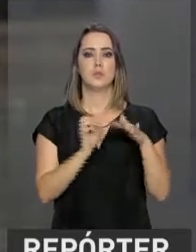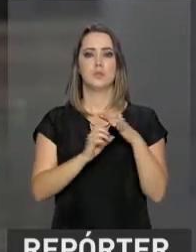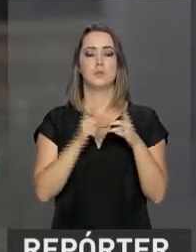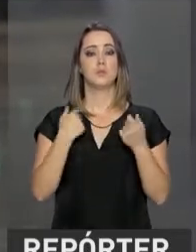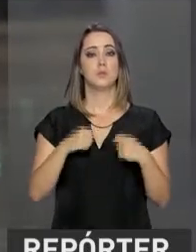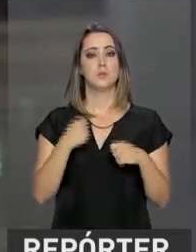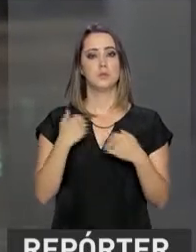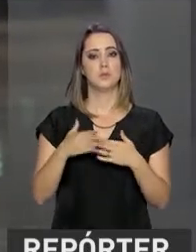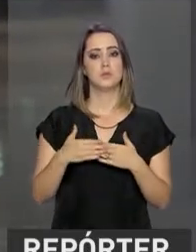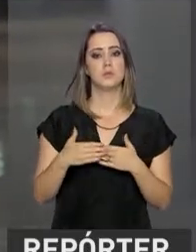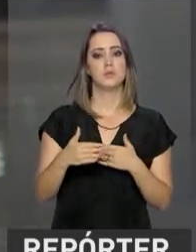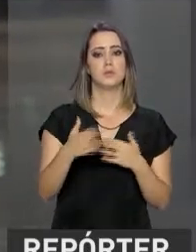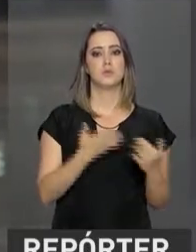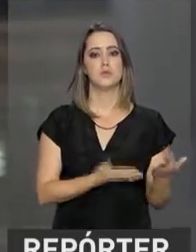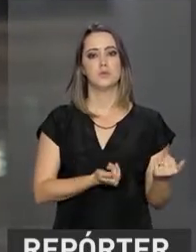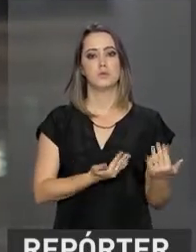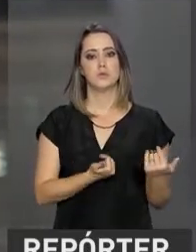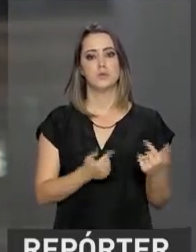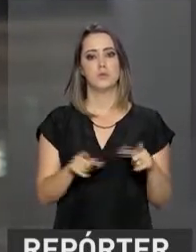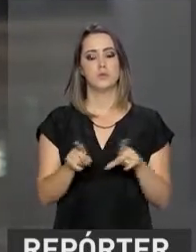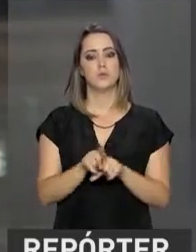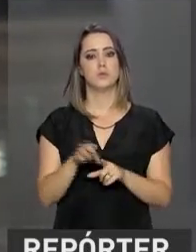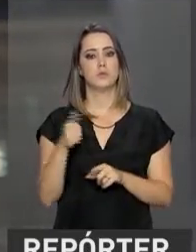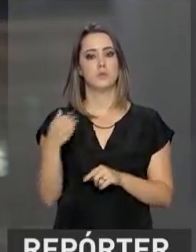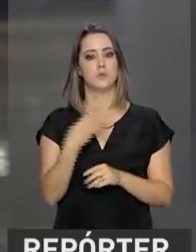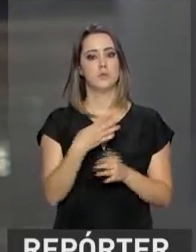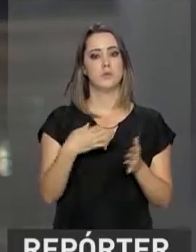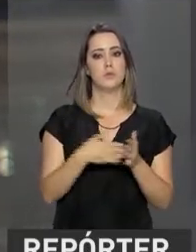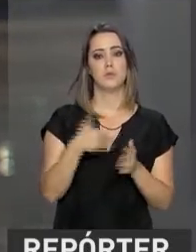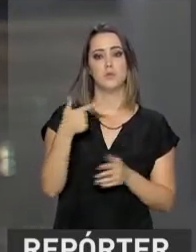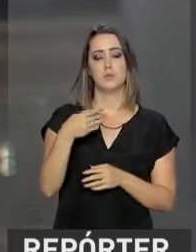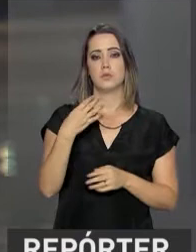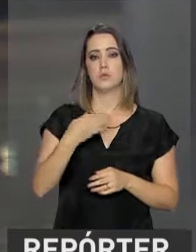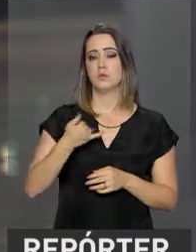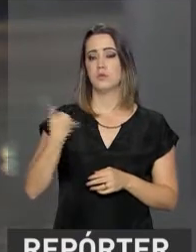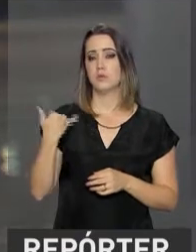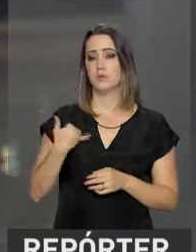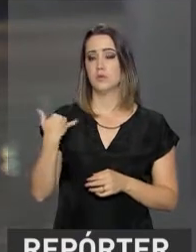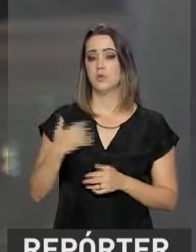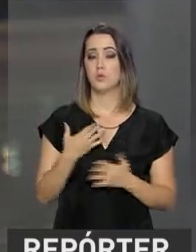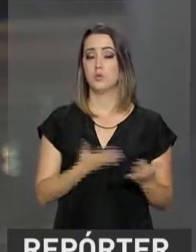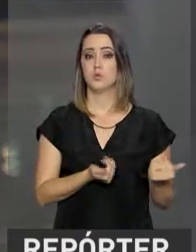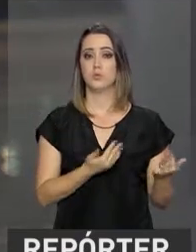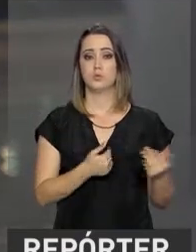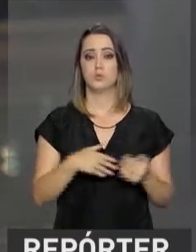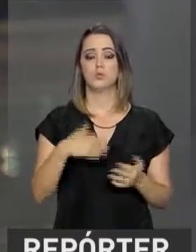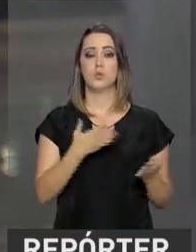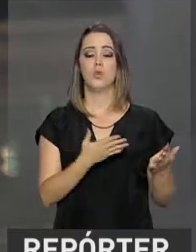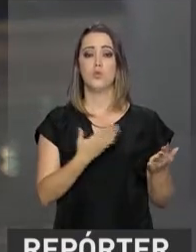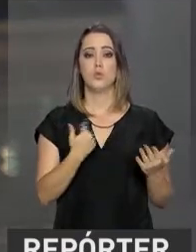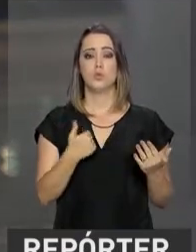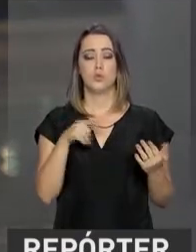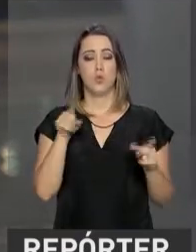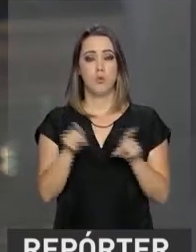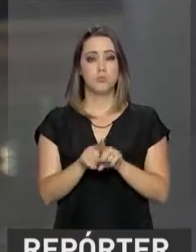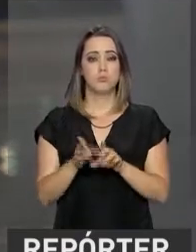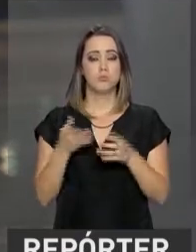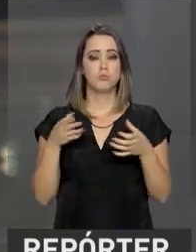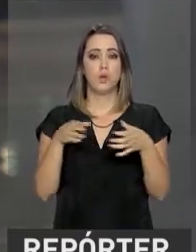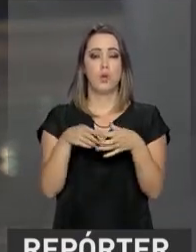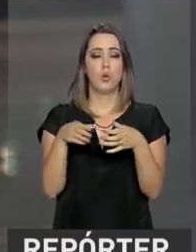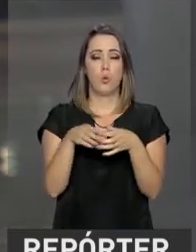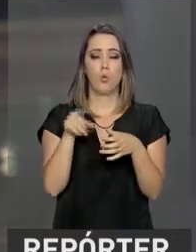devem manter aí joga em 100 entre 14 e 24 anos jovens e adolescentes aprendizes no quadro de pessoal